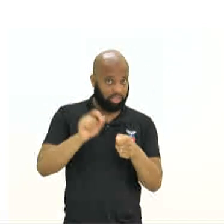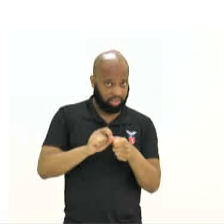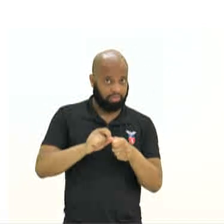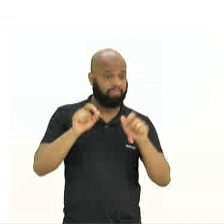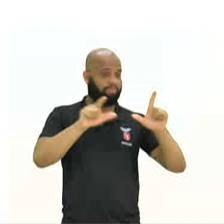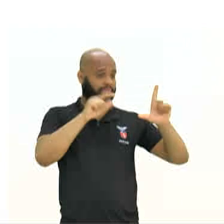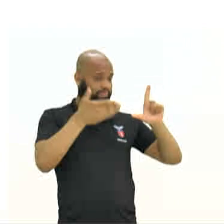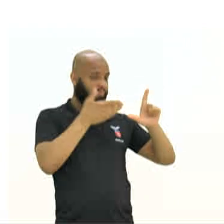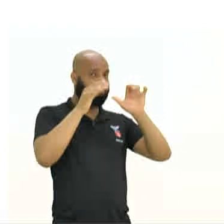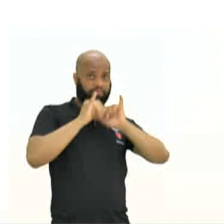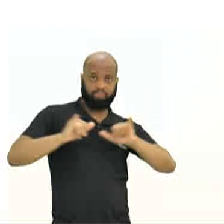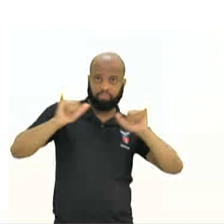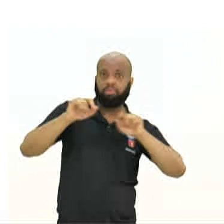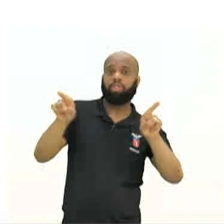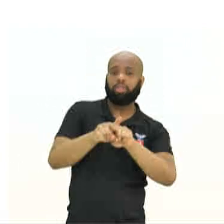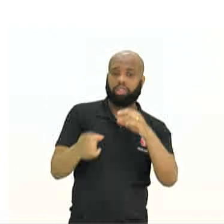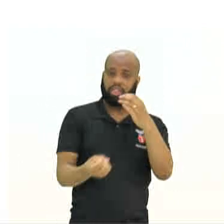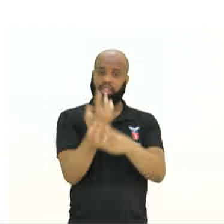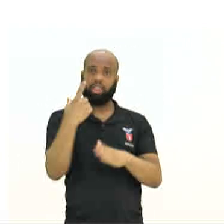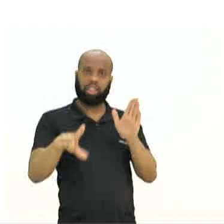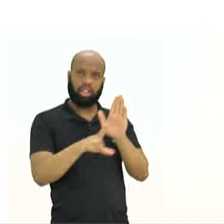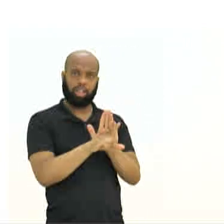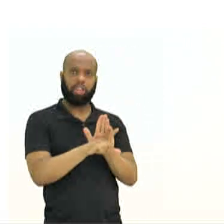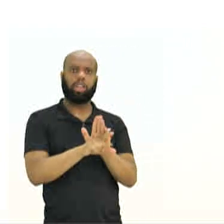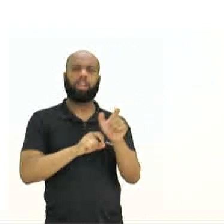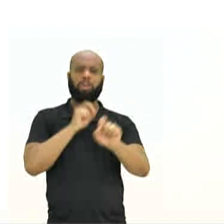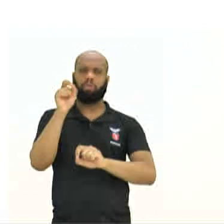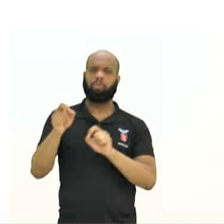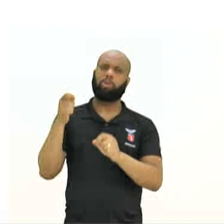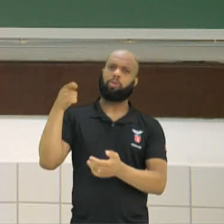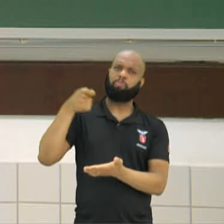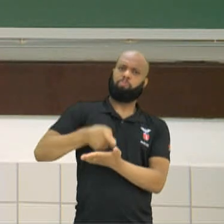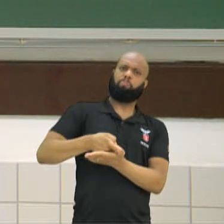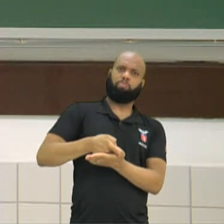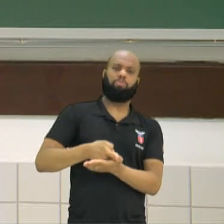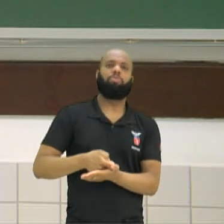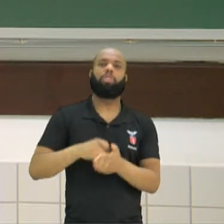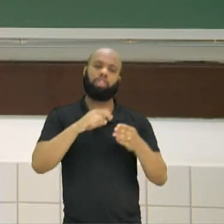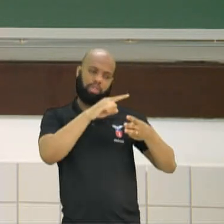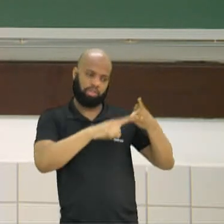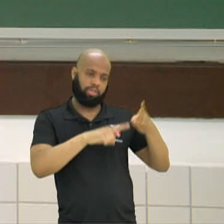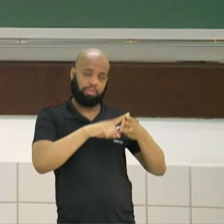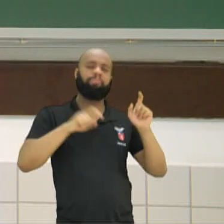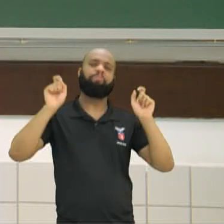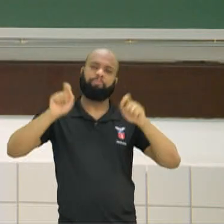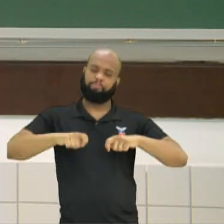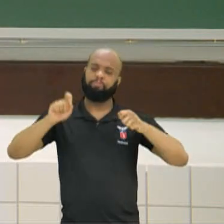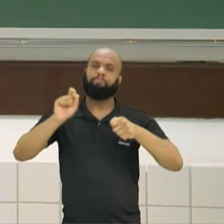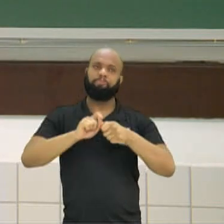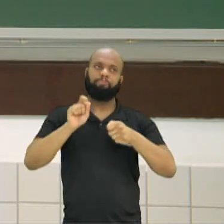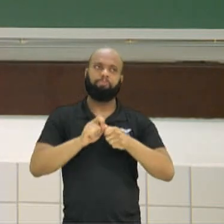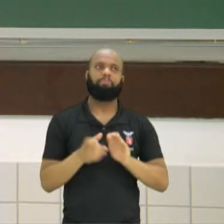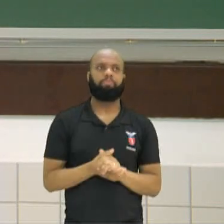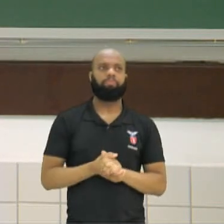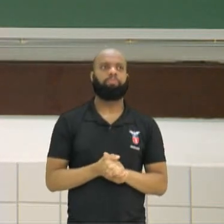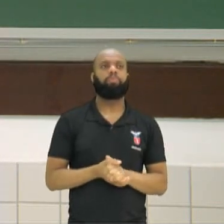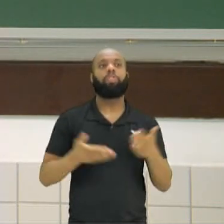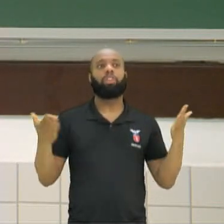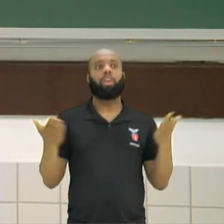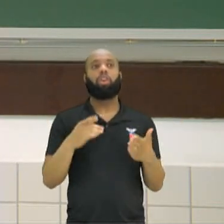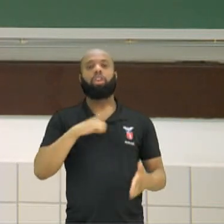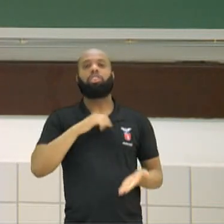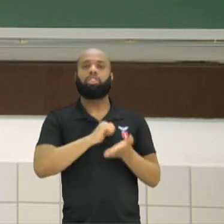fazer campanhas e também criar leis mais severas, beleza? Então, as 3 propostas aqui são, sim, possíveis. Pessoal, olha